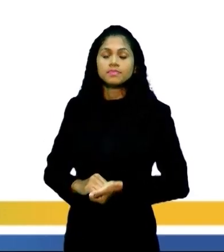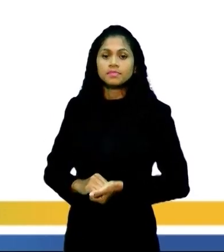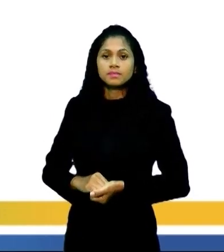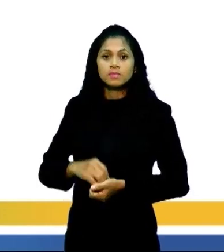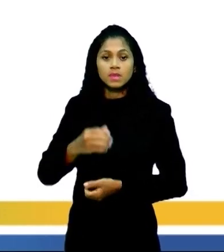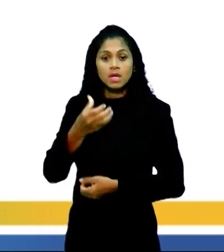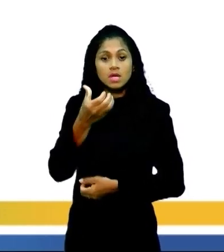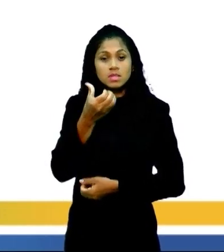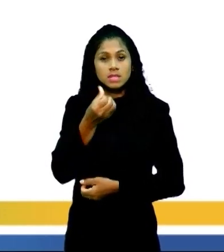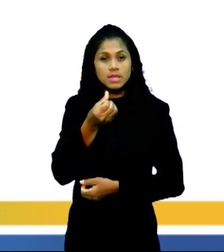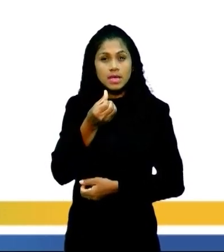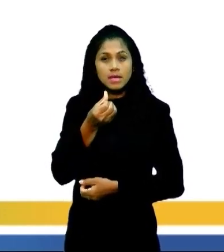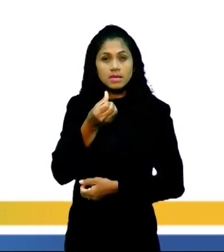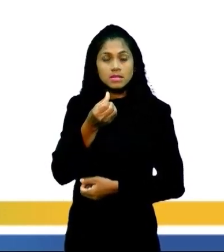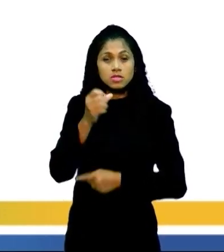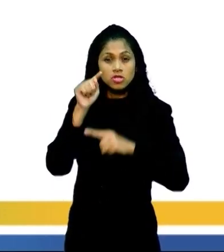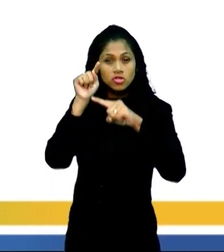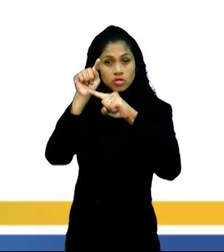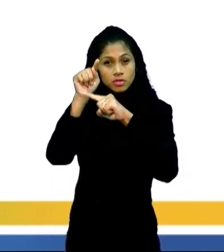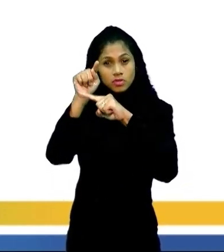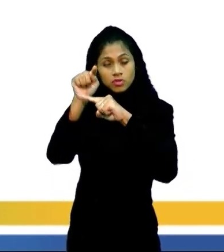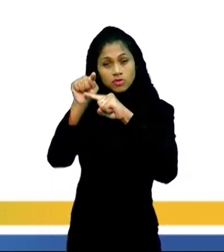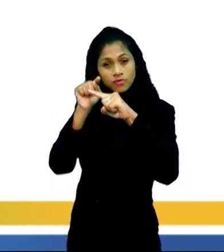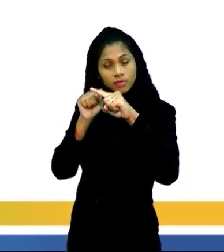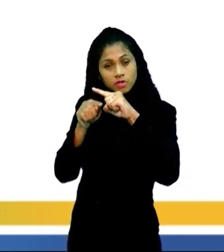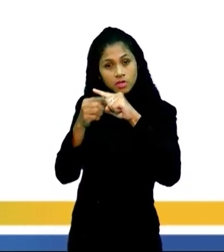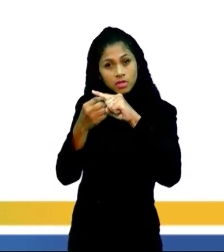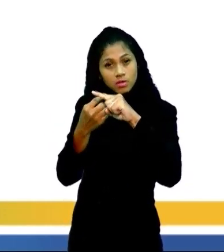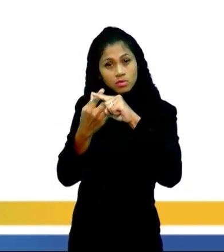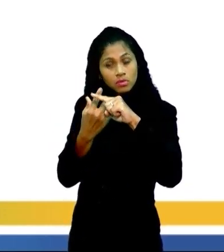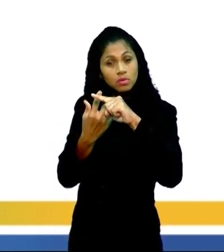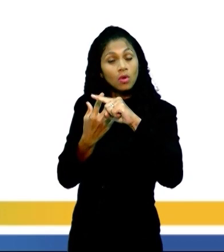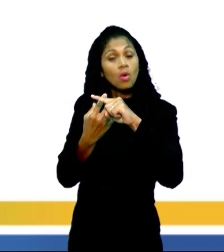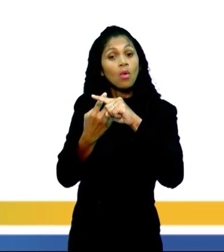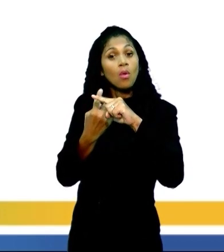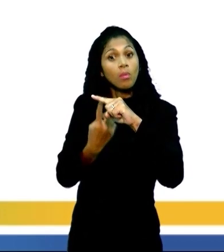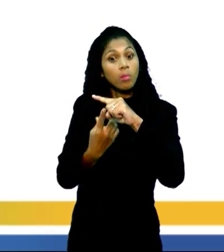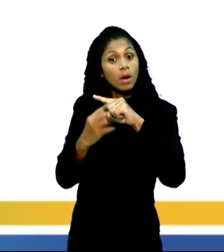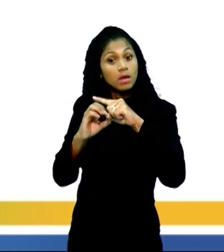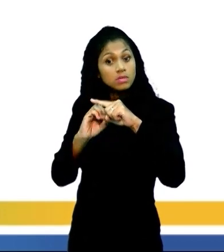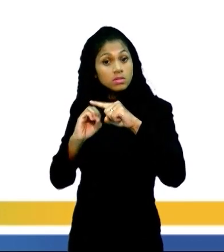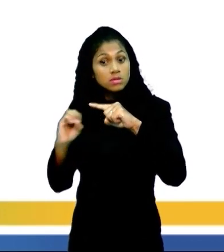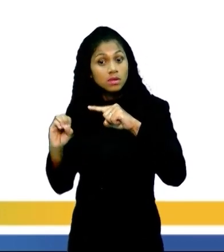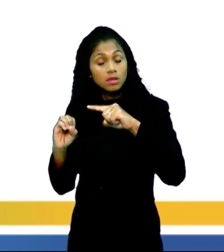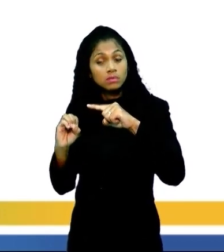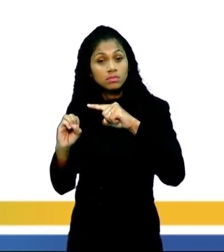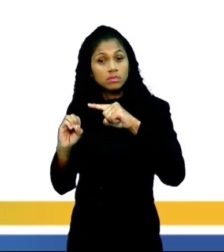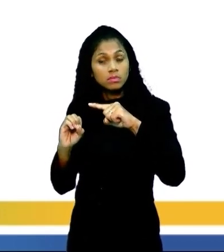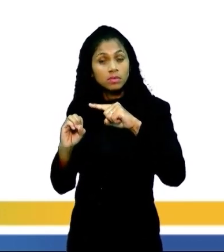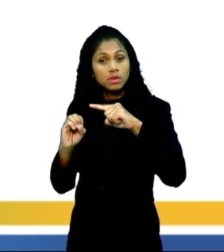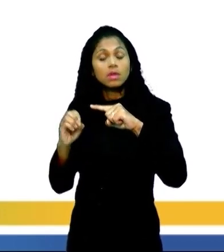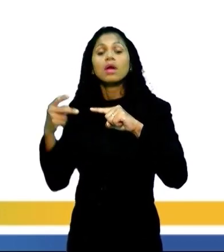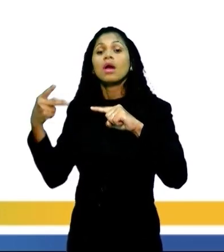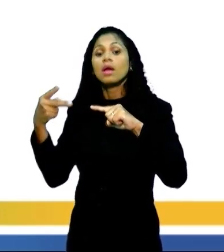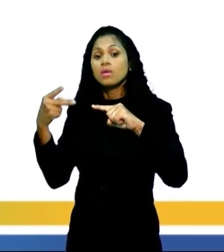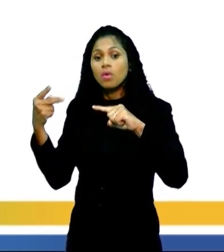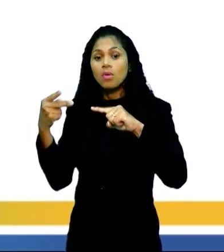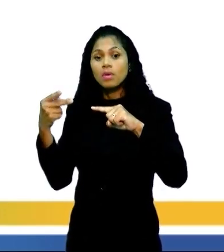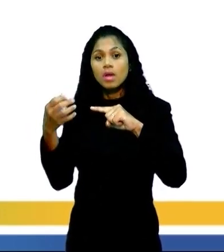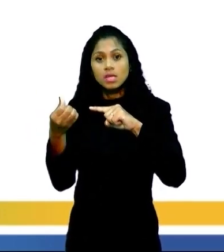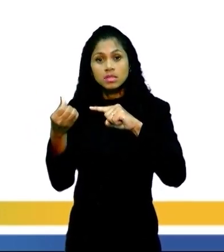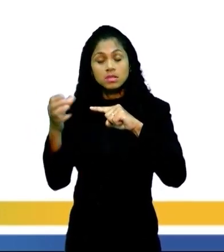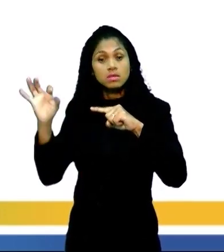6 dividido para 100. Nesse caso aí, nós vamos saber a porcentagem. Vai dar 6%. A questão